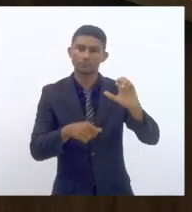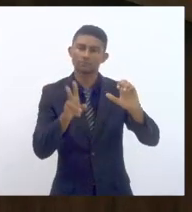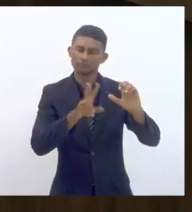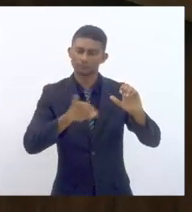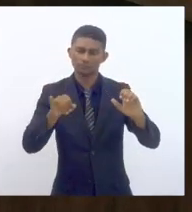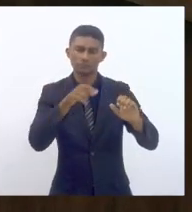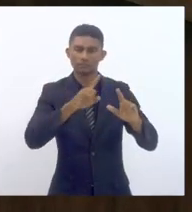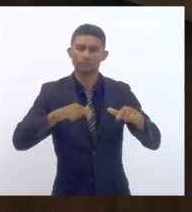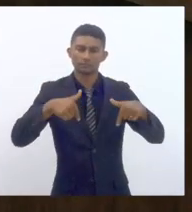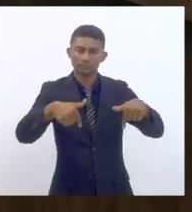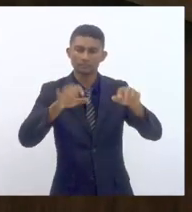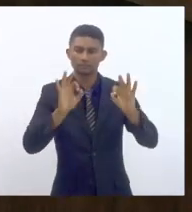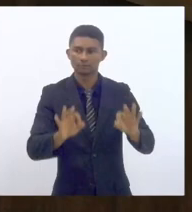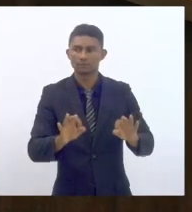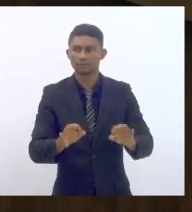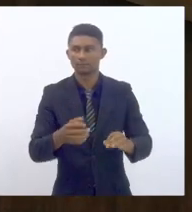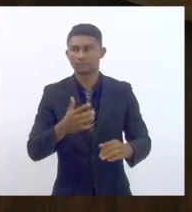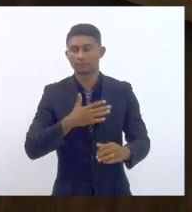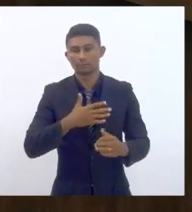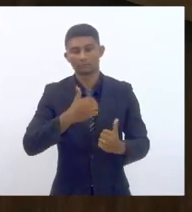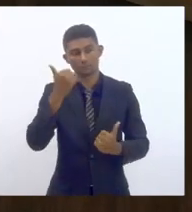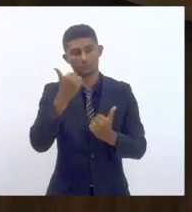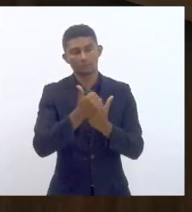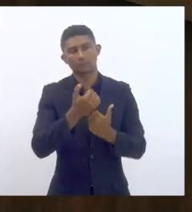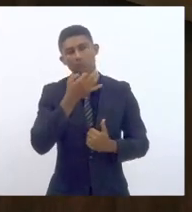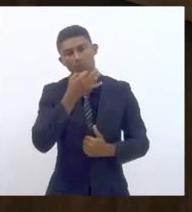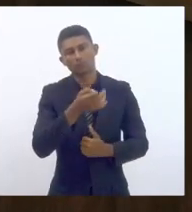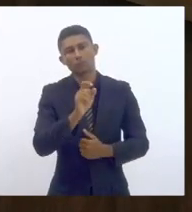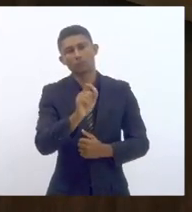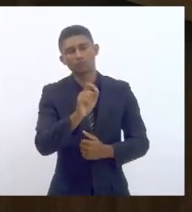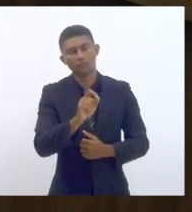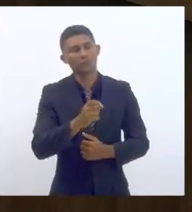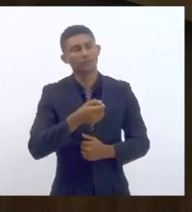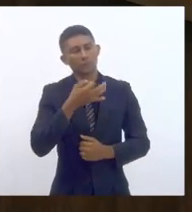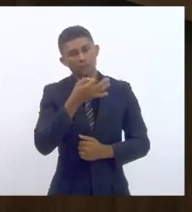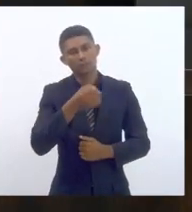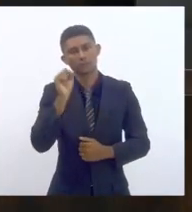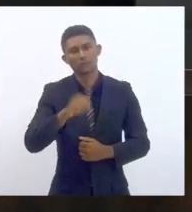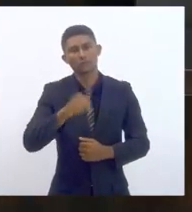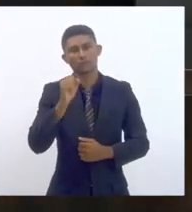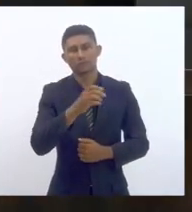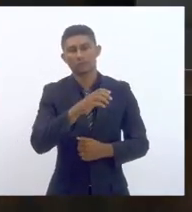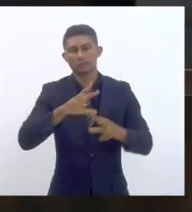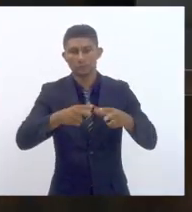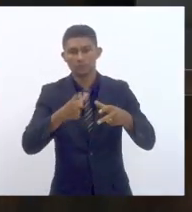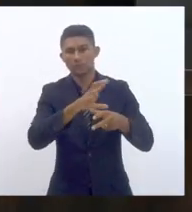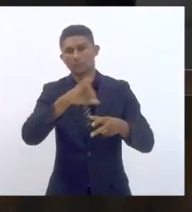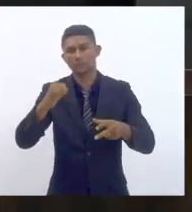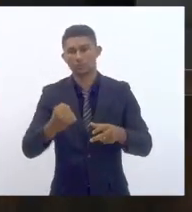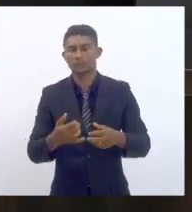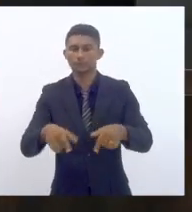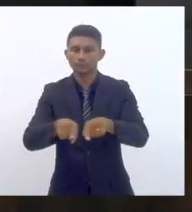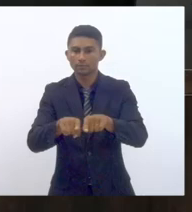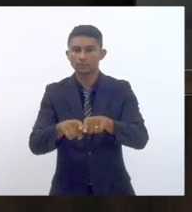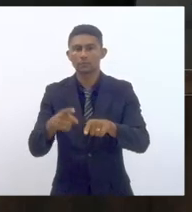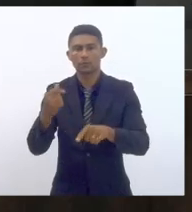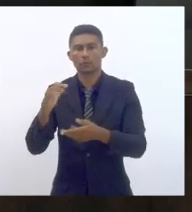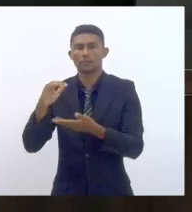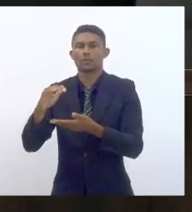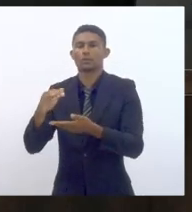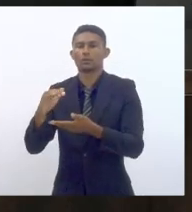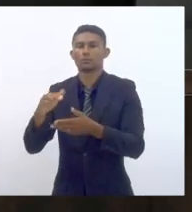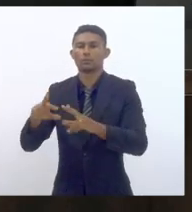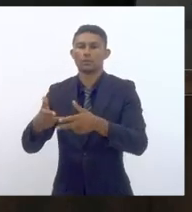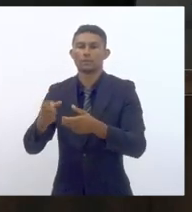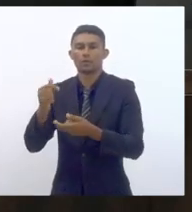fazer acontecer. Meu parecer favorável com a CCJ. Pela Comissão de Orçamento, deputado